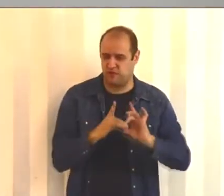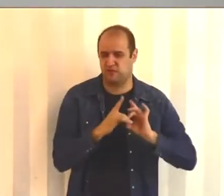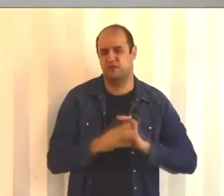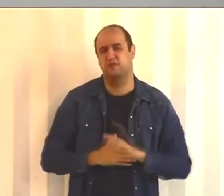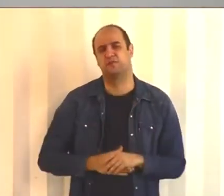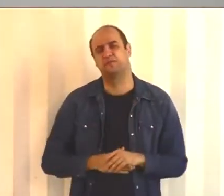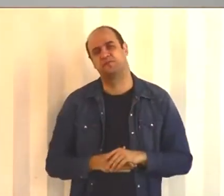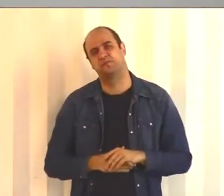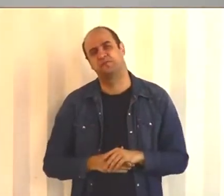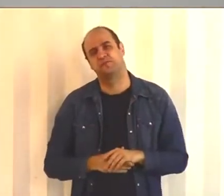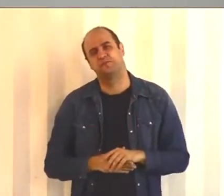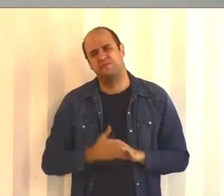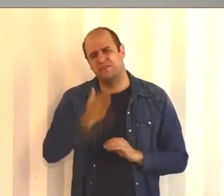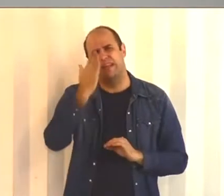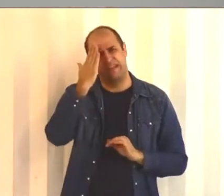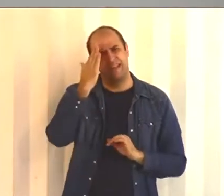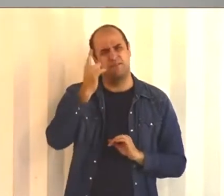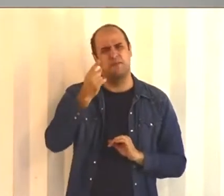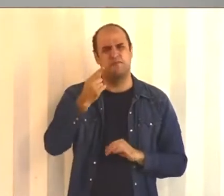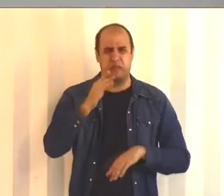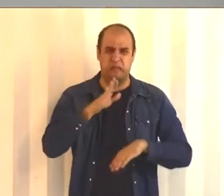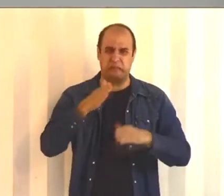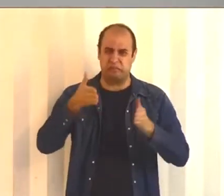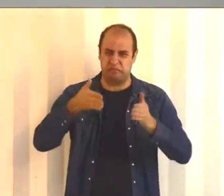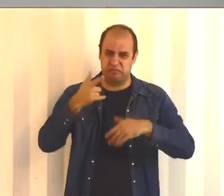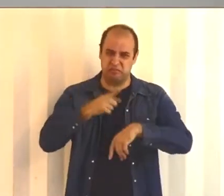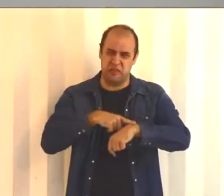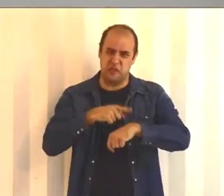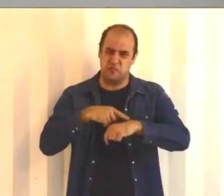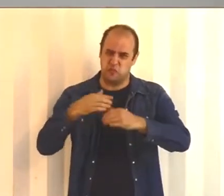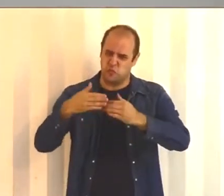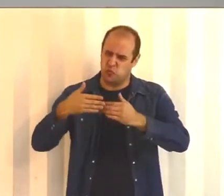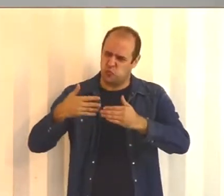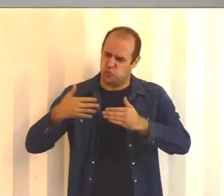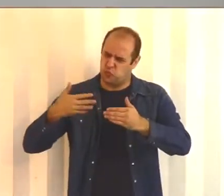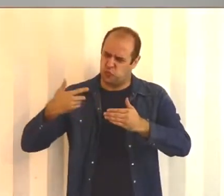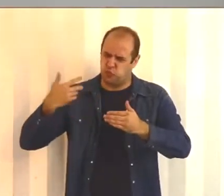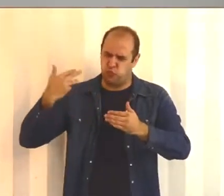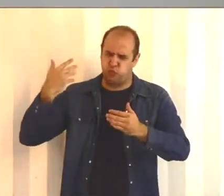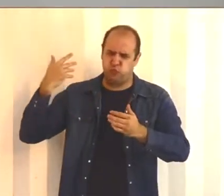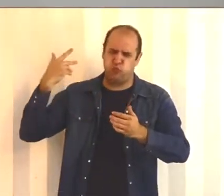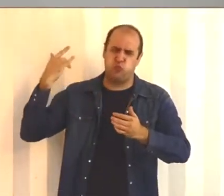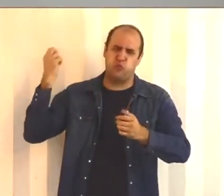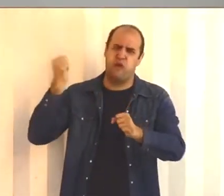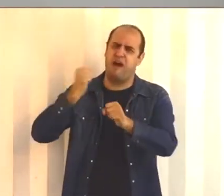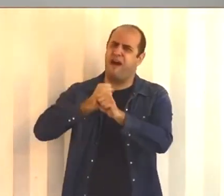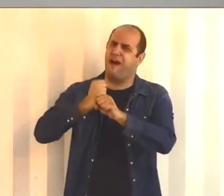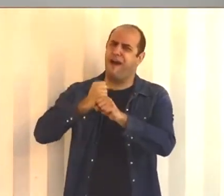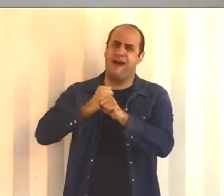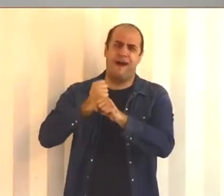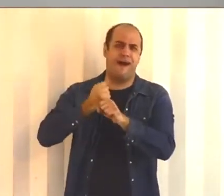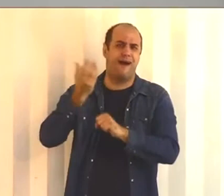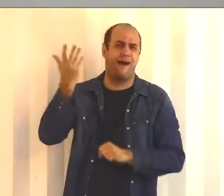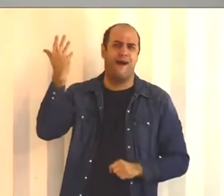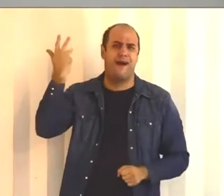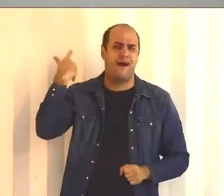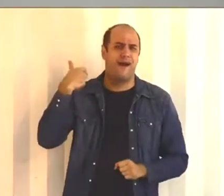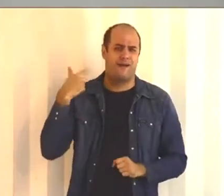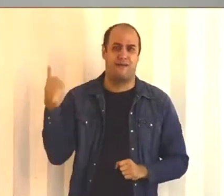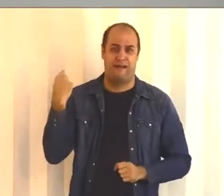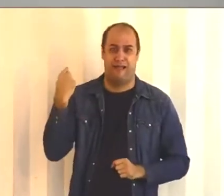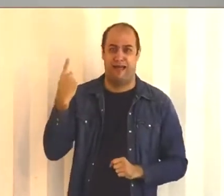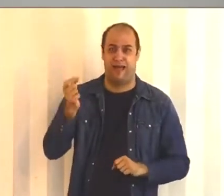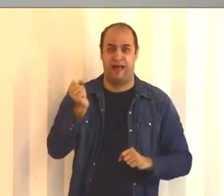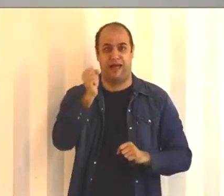muito grande de nós até Abraão, Sara e Isaque. Eles são chamados de patriarcas. Eu sei que nós lemos os